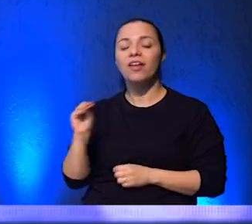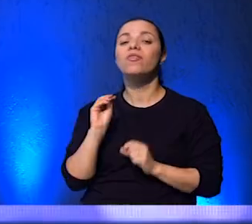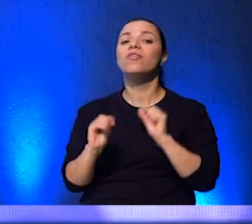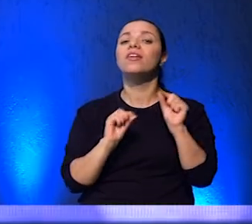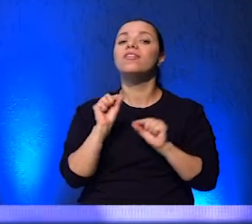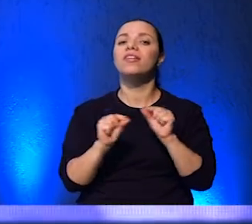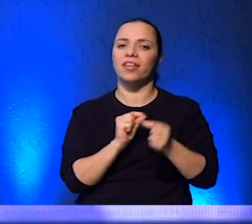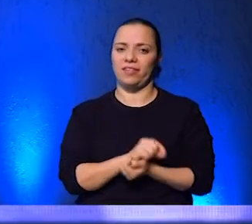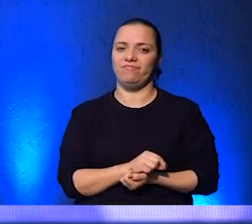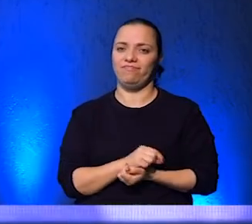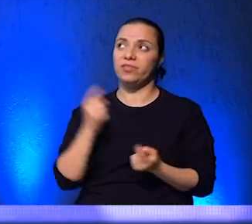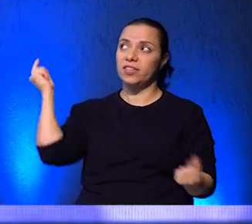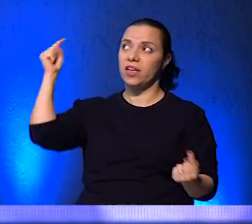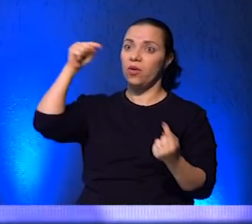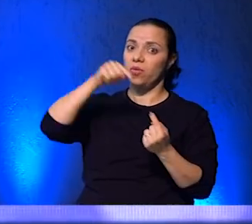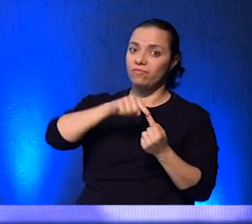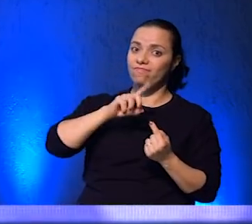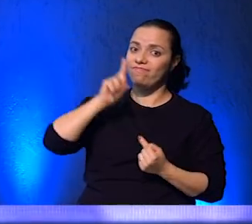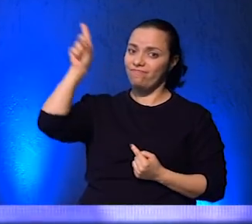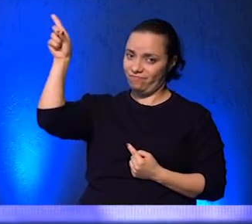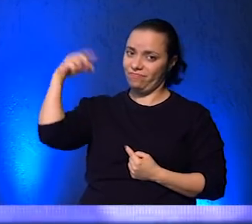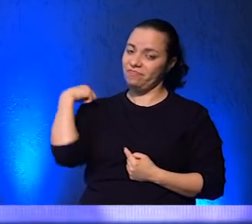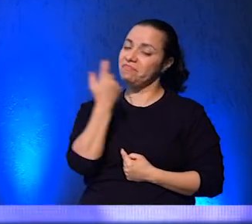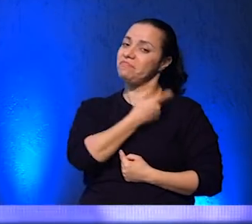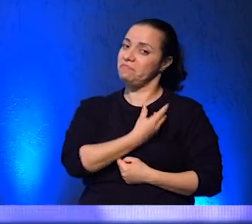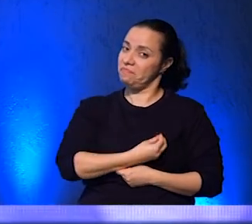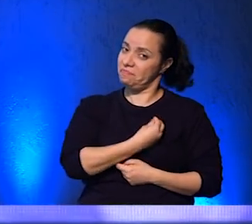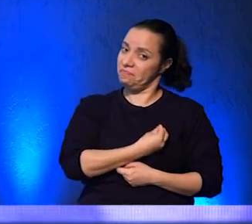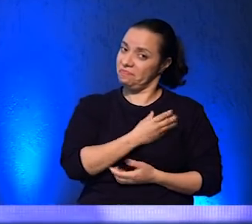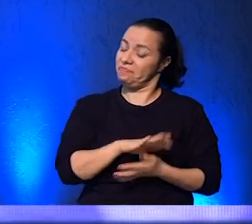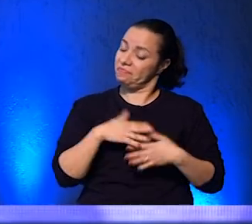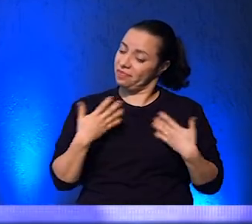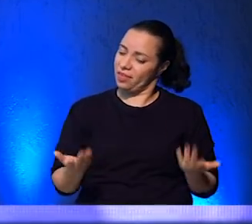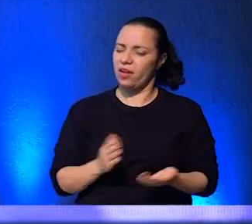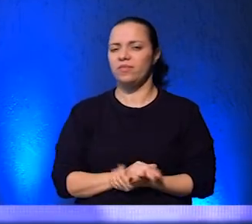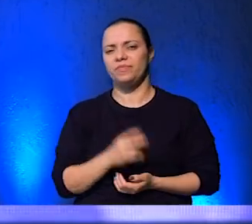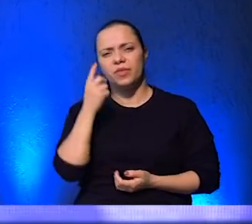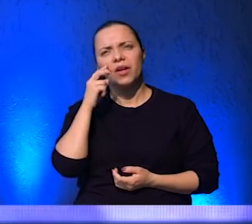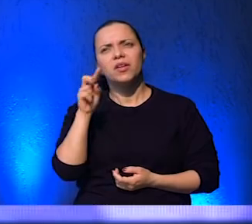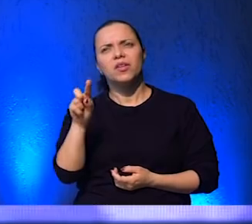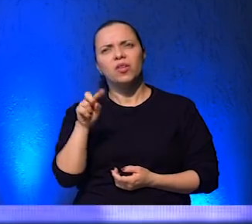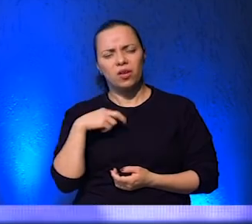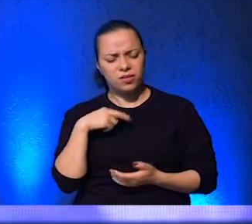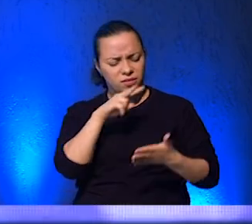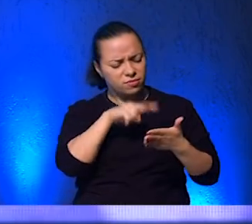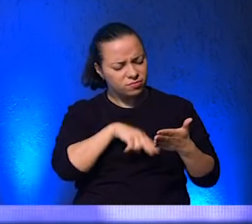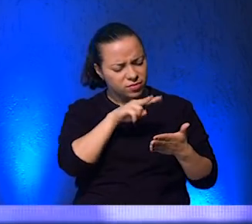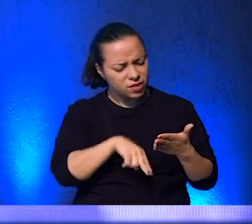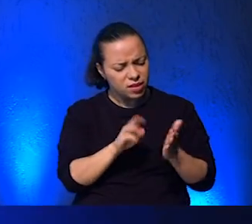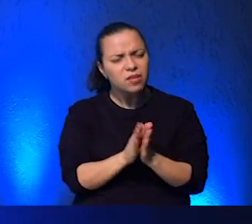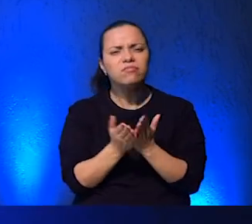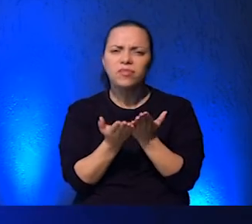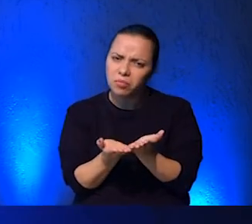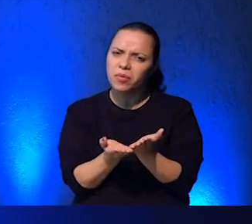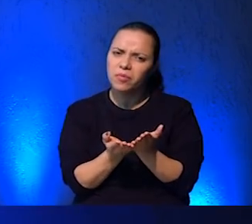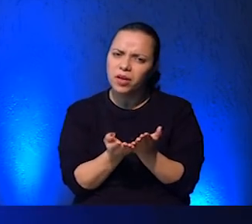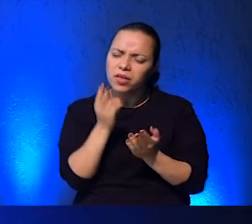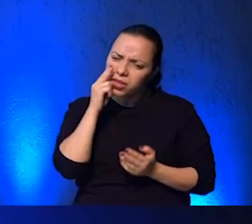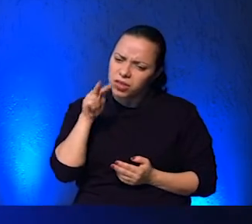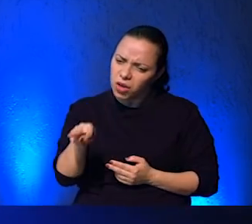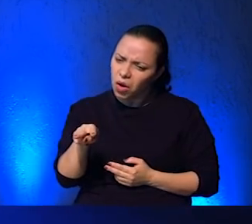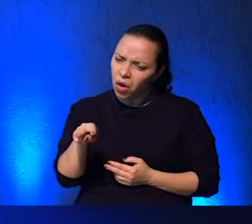deus para nossa vida quando a gente lê a palavra a gente vê que os servos do senhor se houver um